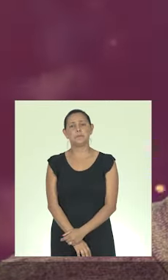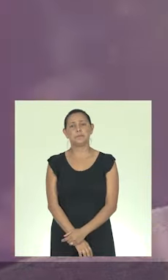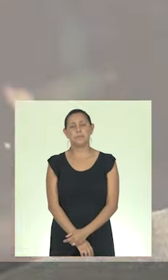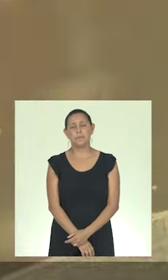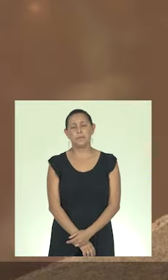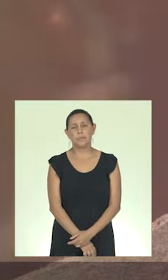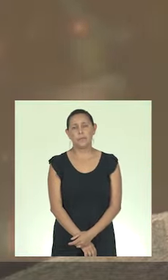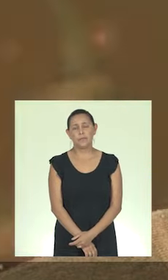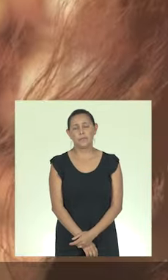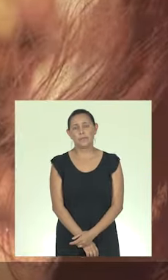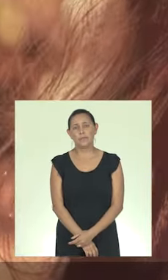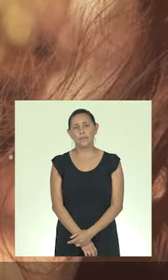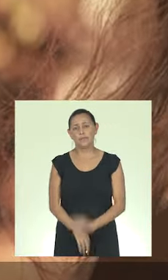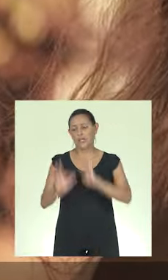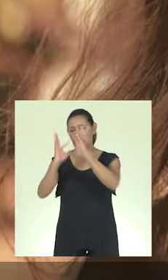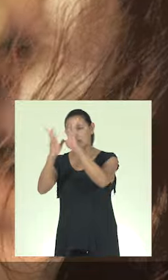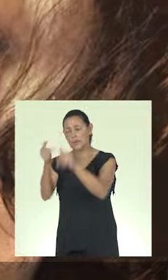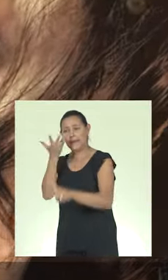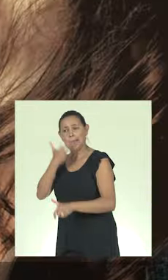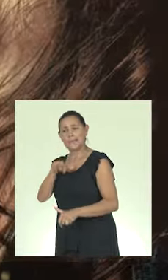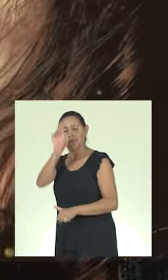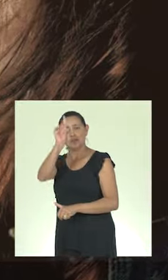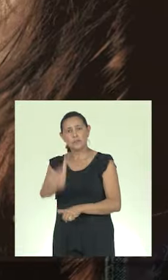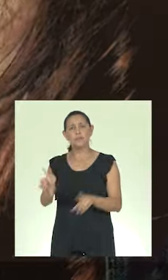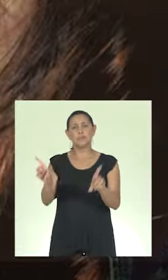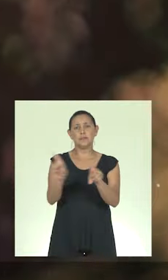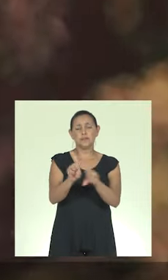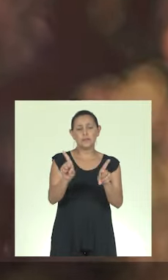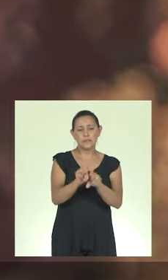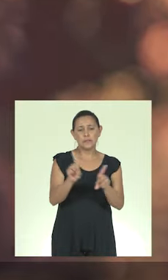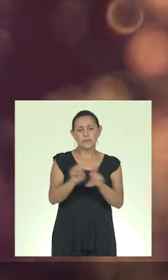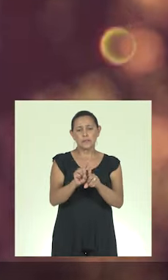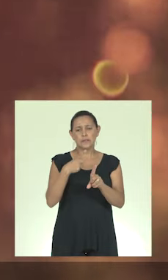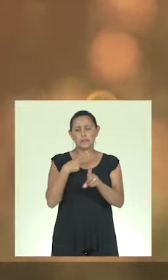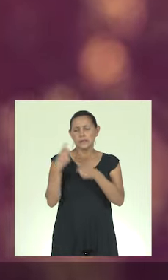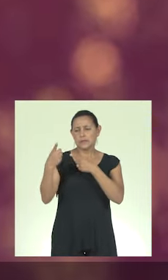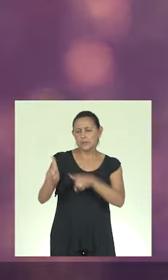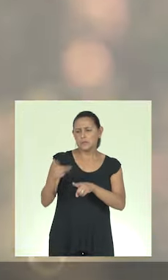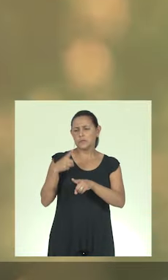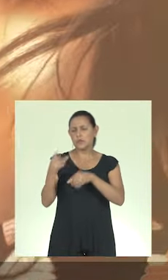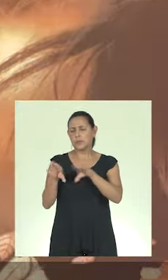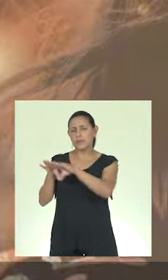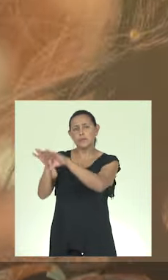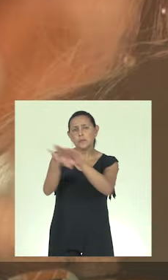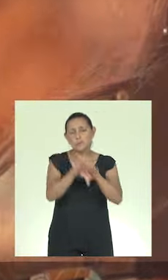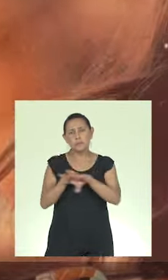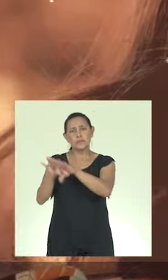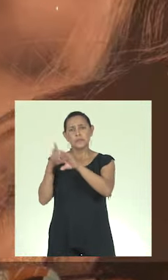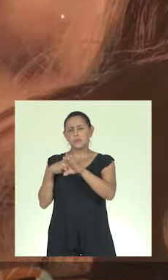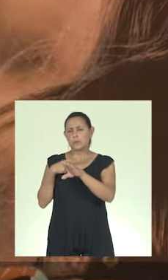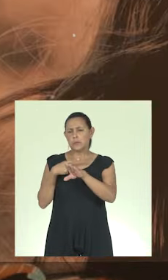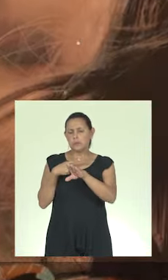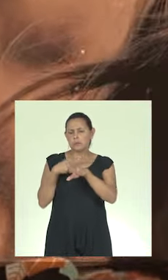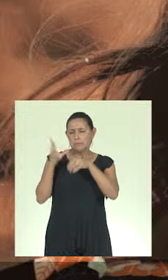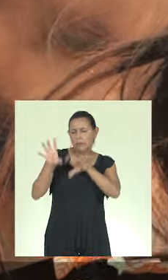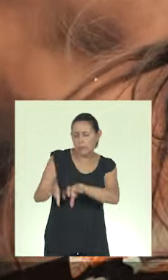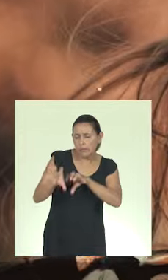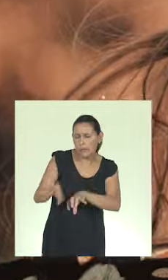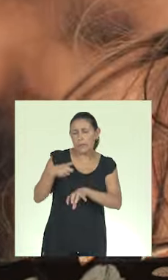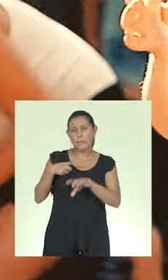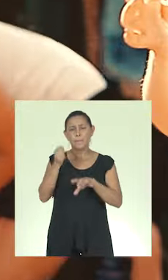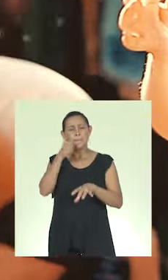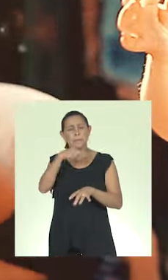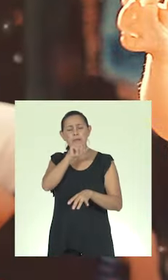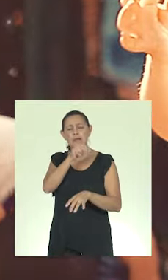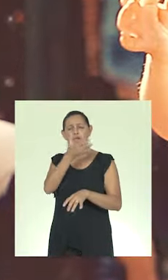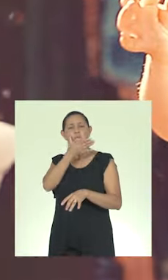Todas as crianças têm direito de não serem violentadas verbalmente. Ou ser agredidas por pais, avós e